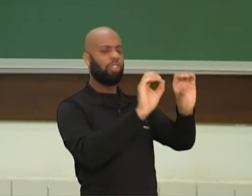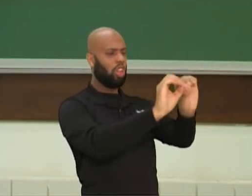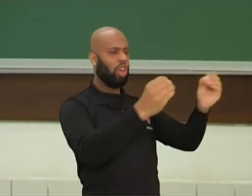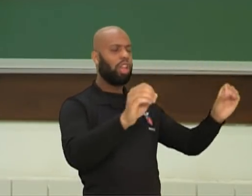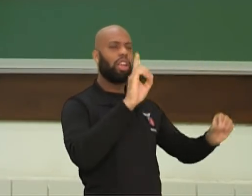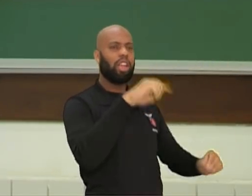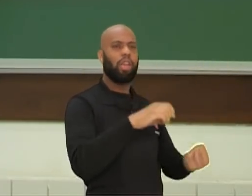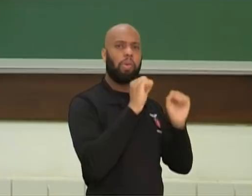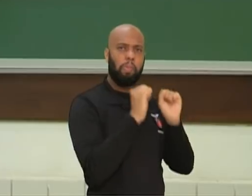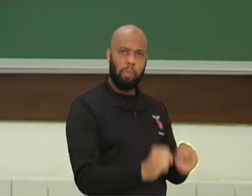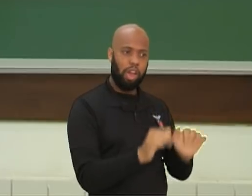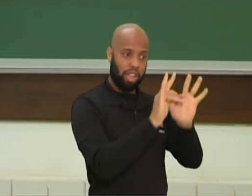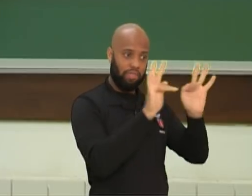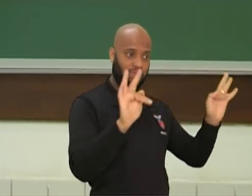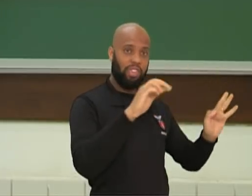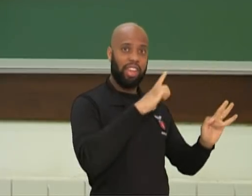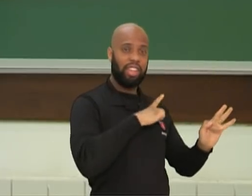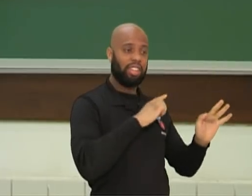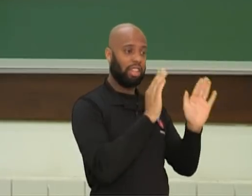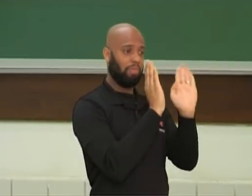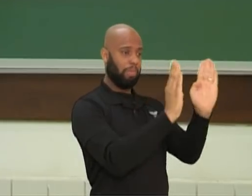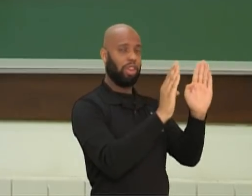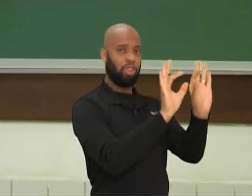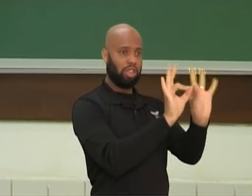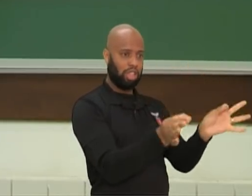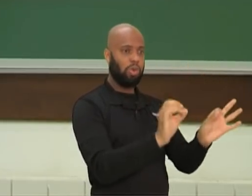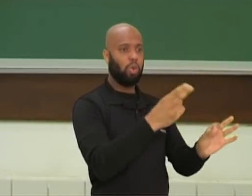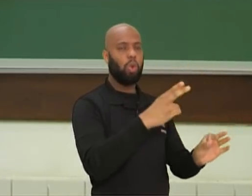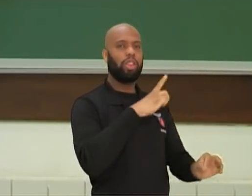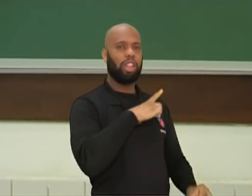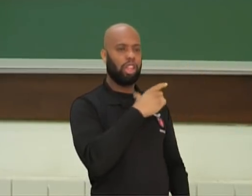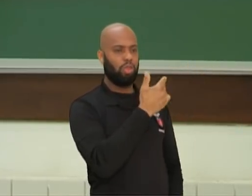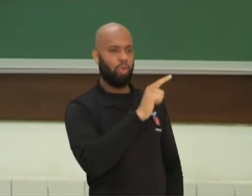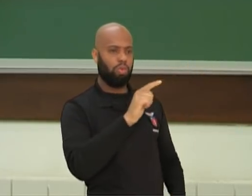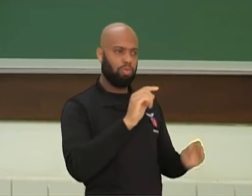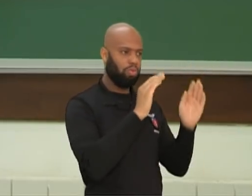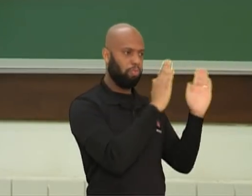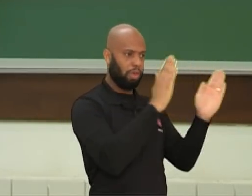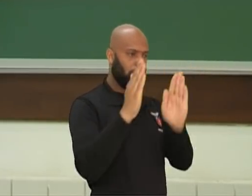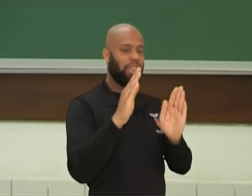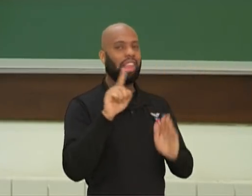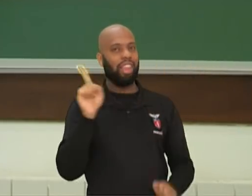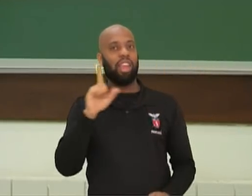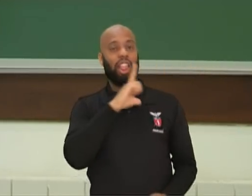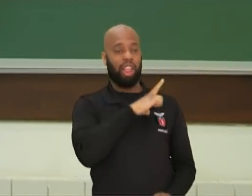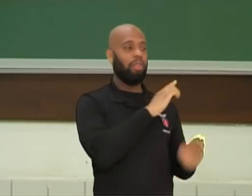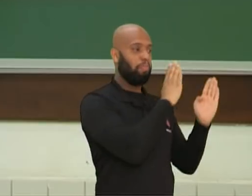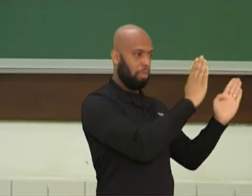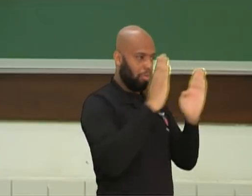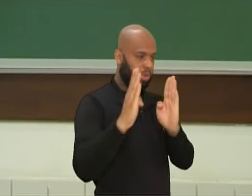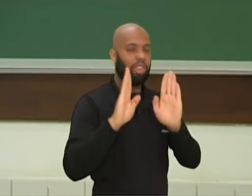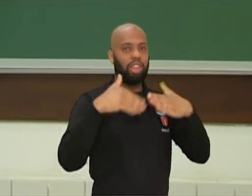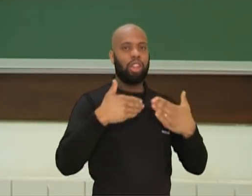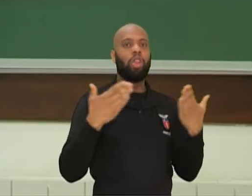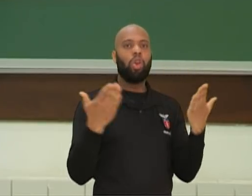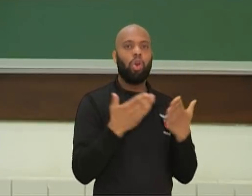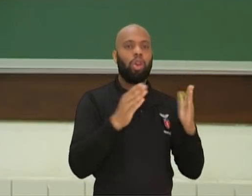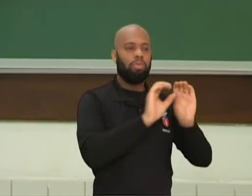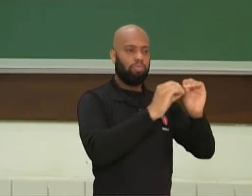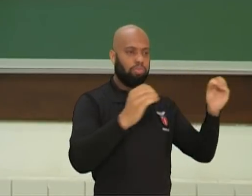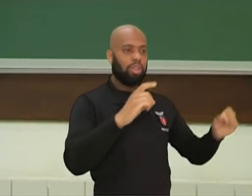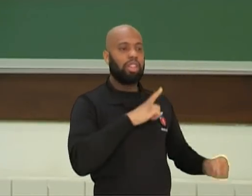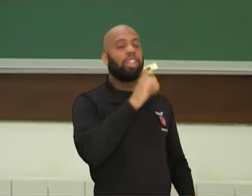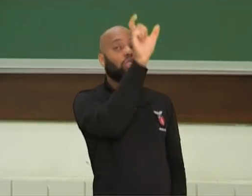ela pode ser composta de períodos simples ou compostos. Aqui nós temos composto. Então, na oração sempre vai